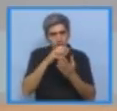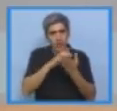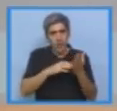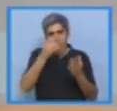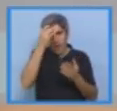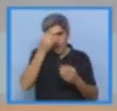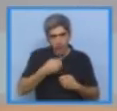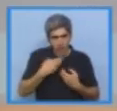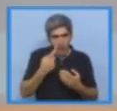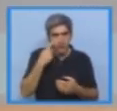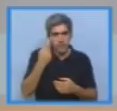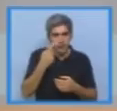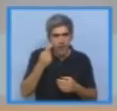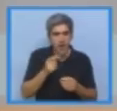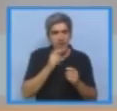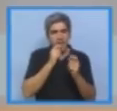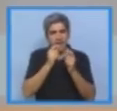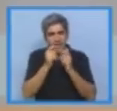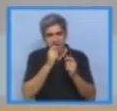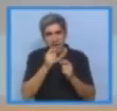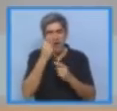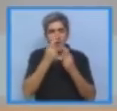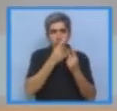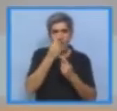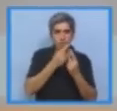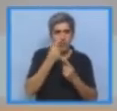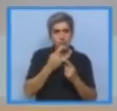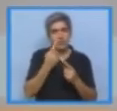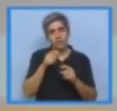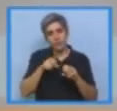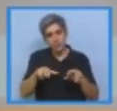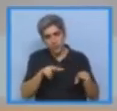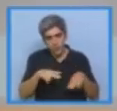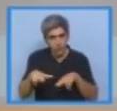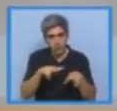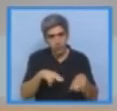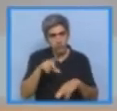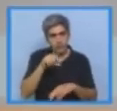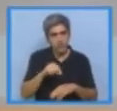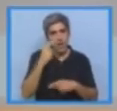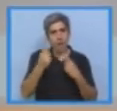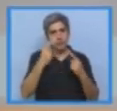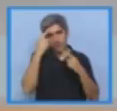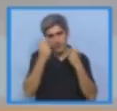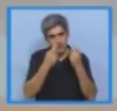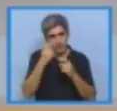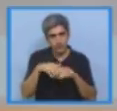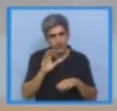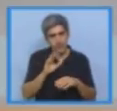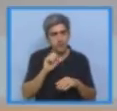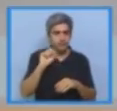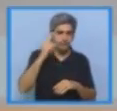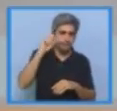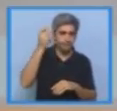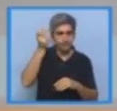opinião, especiais, entrevistas, alguns vídeos, algumas reflexões mais